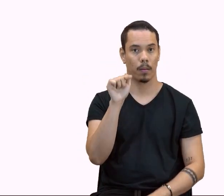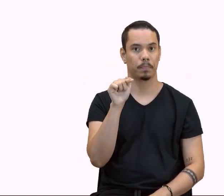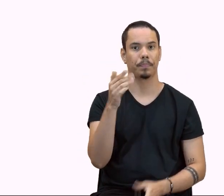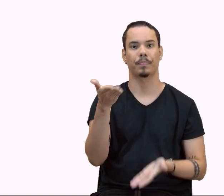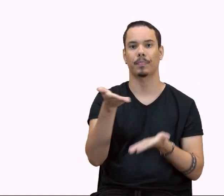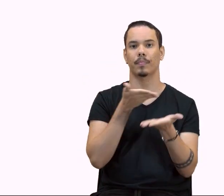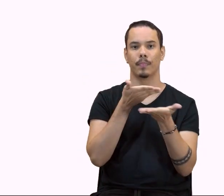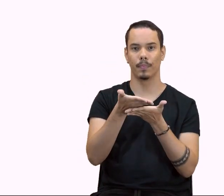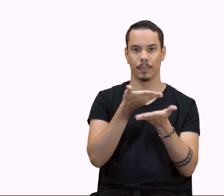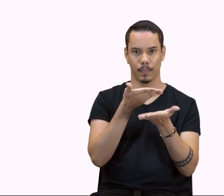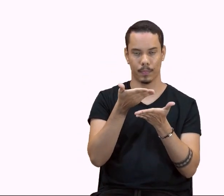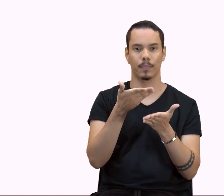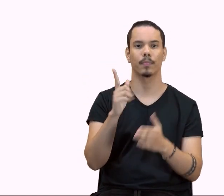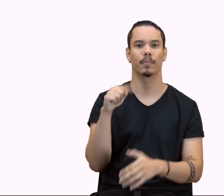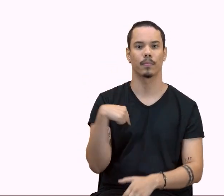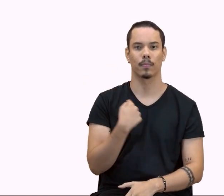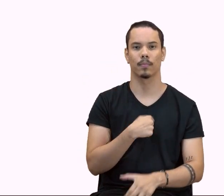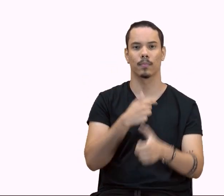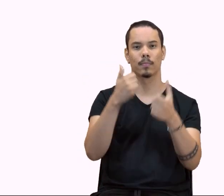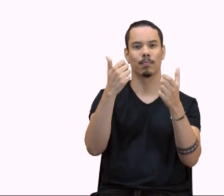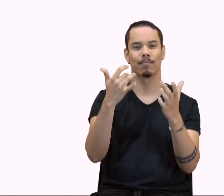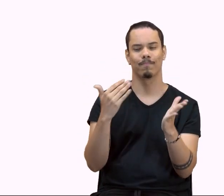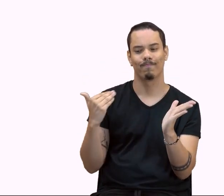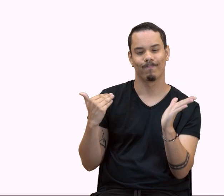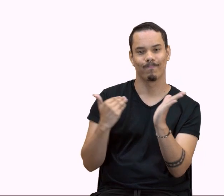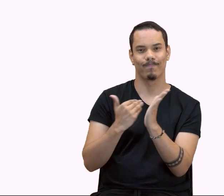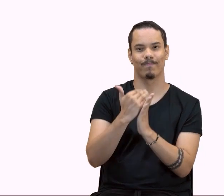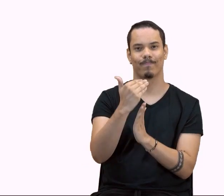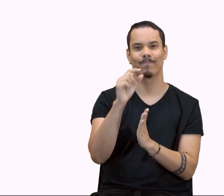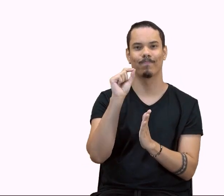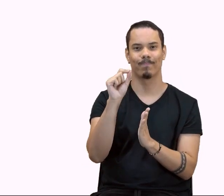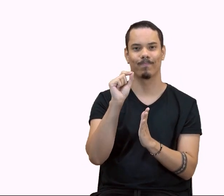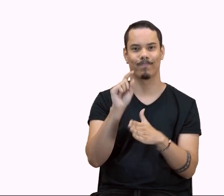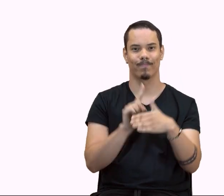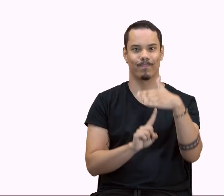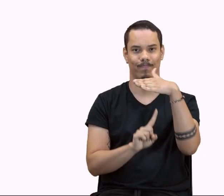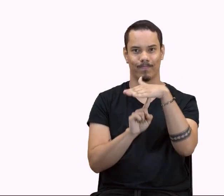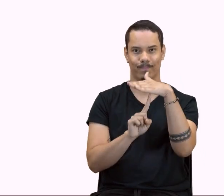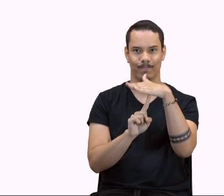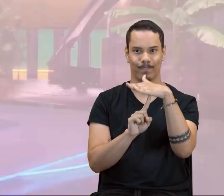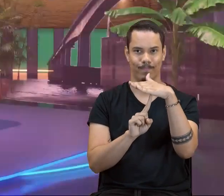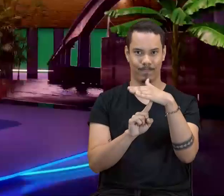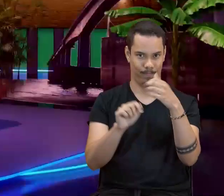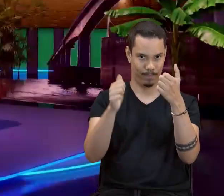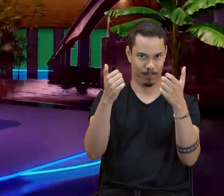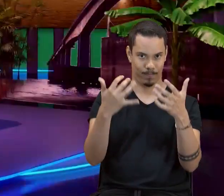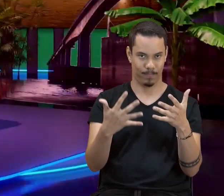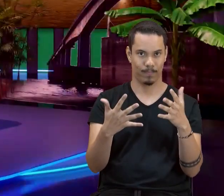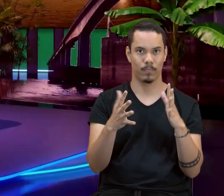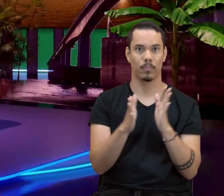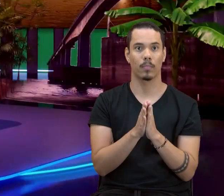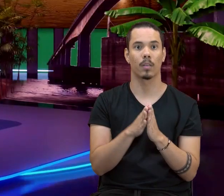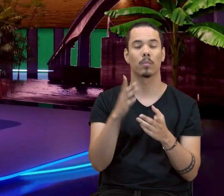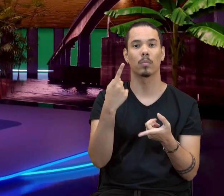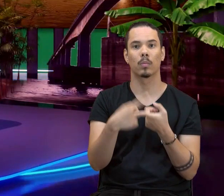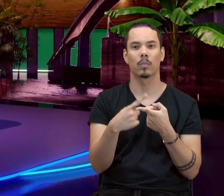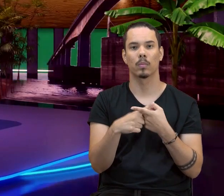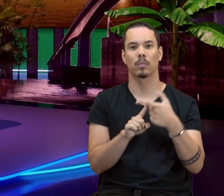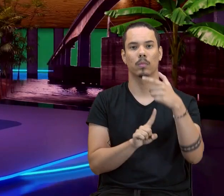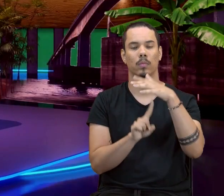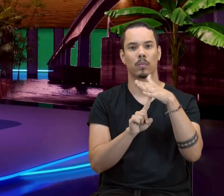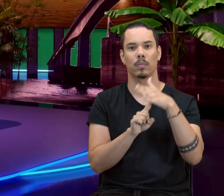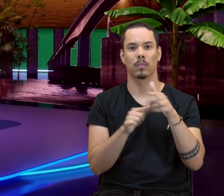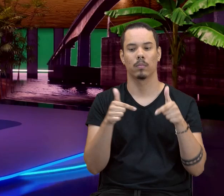professor Jorge, que a gente está falando desde o início da unidade 1. Vem Exatamente. aqui com a gente. Porque a unidade 1, ela trabalha